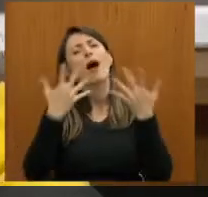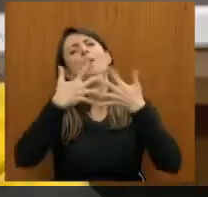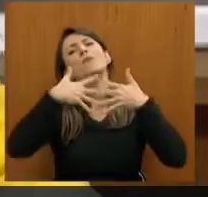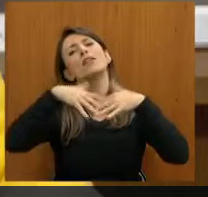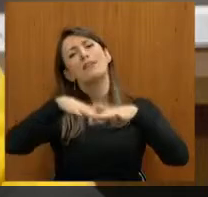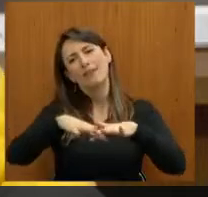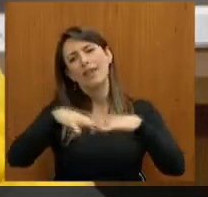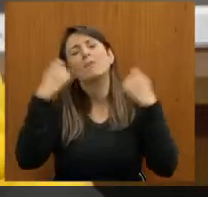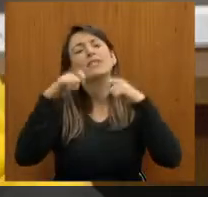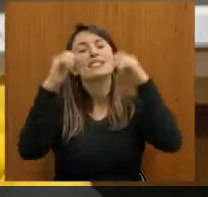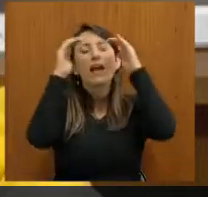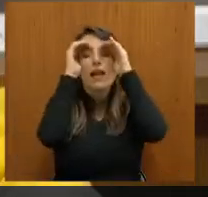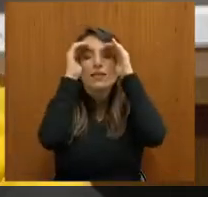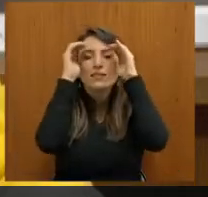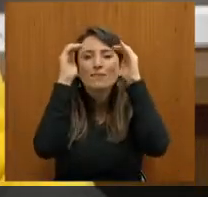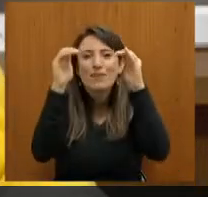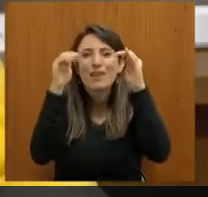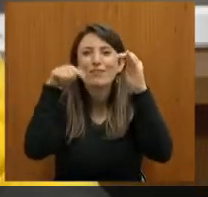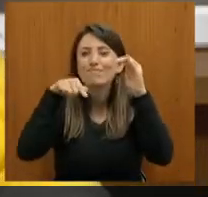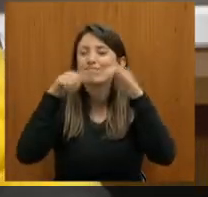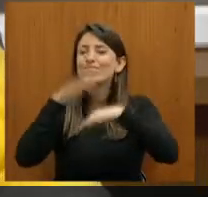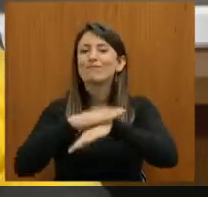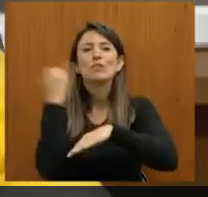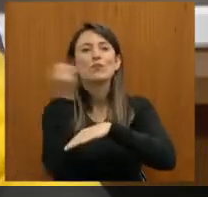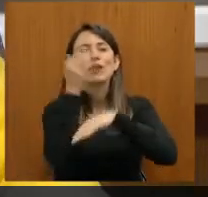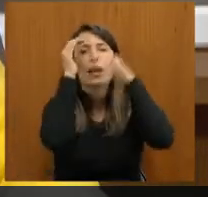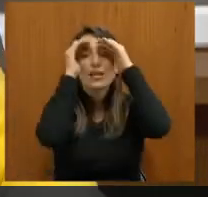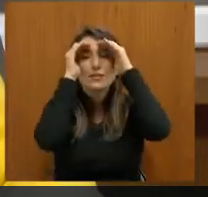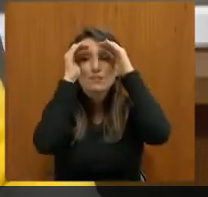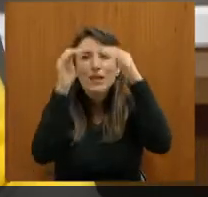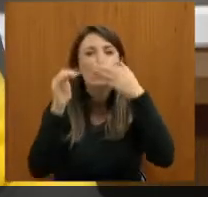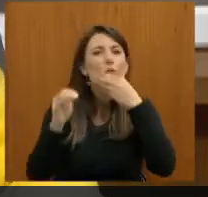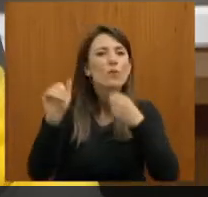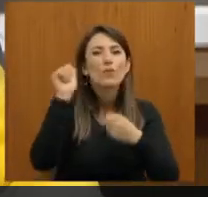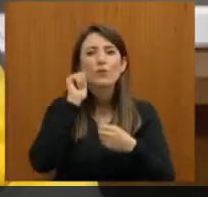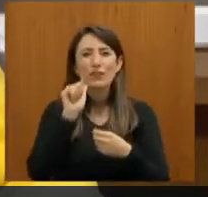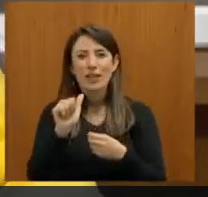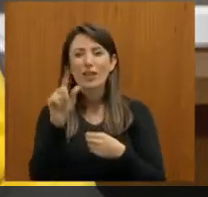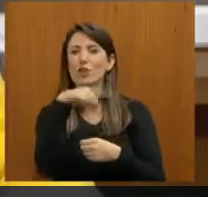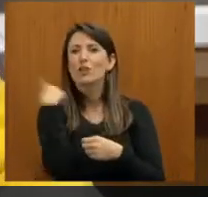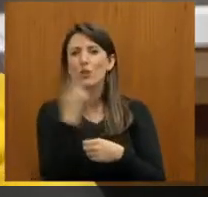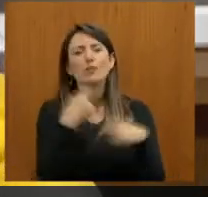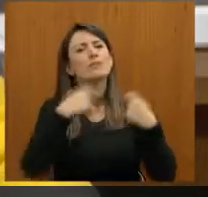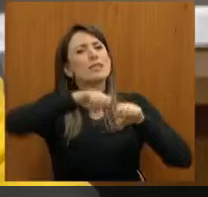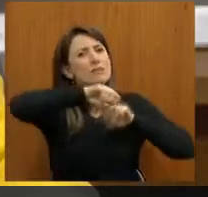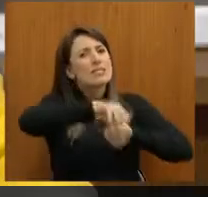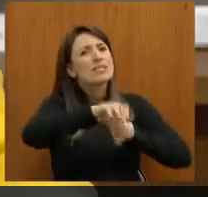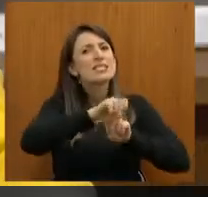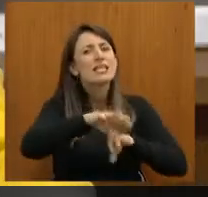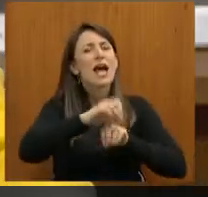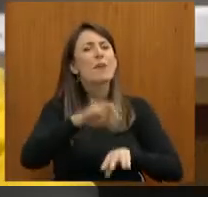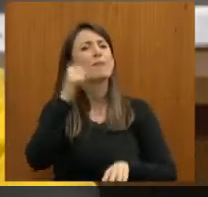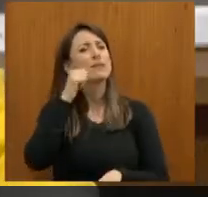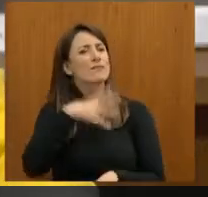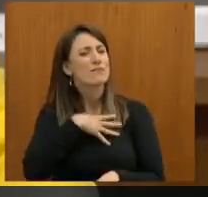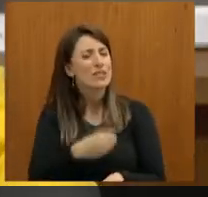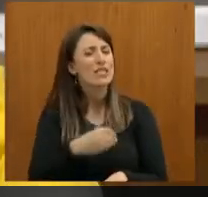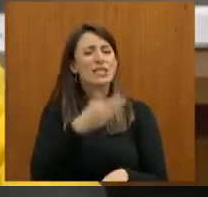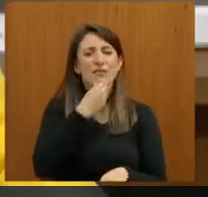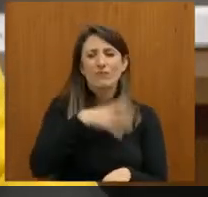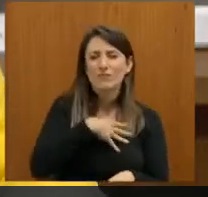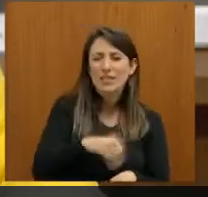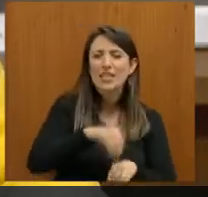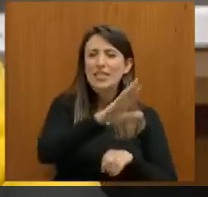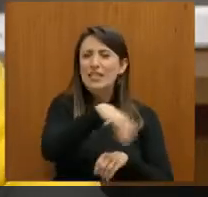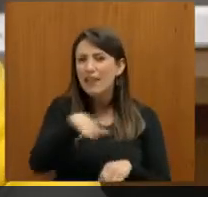isso que nós precisamos trabalhar a meu ver é isso que nós precisamos ensinar para os nossos filhos para as nossas crianças